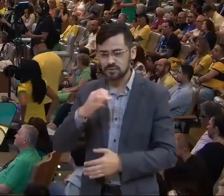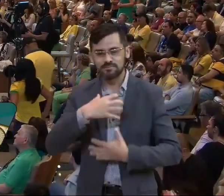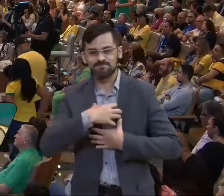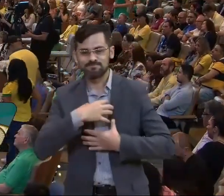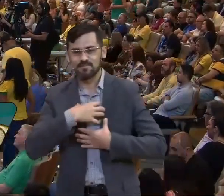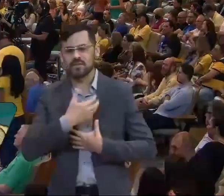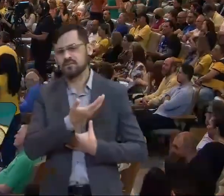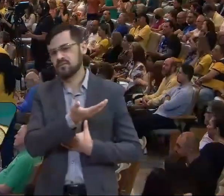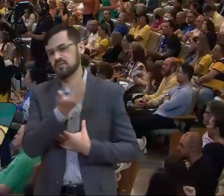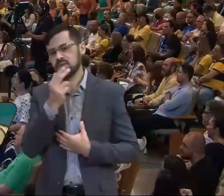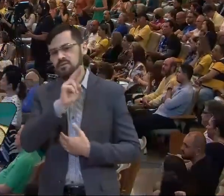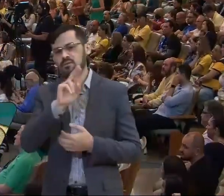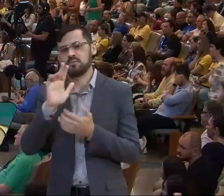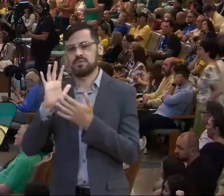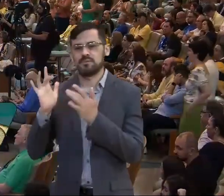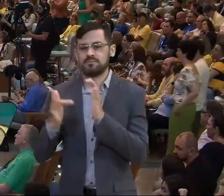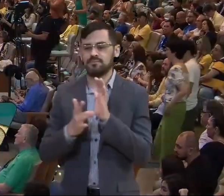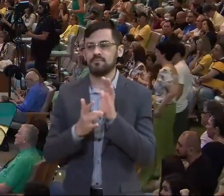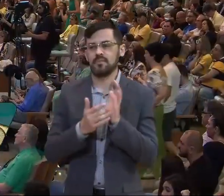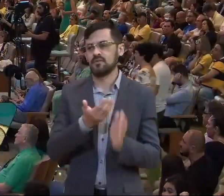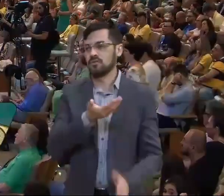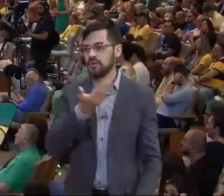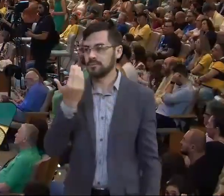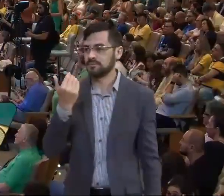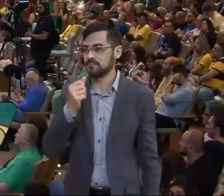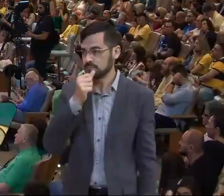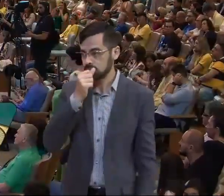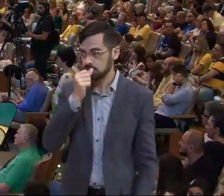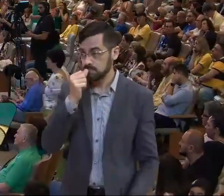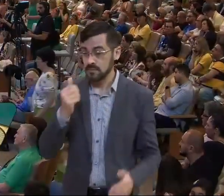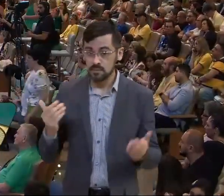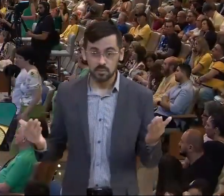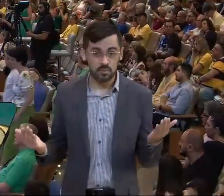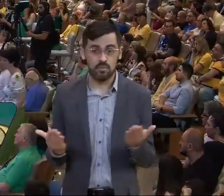vai chegando, vai chegando. Venha.